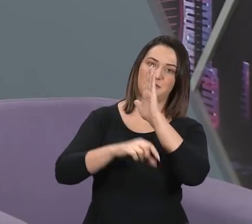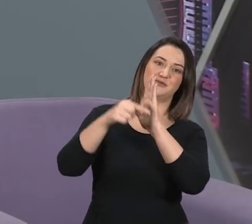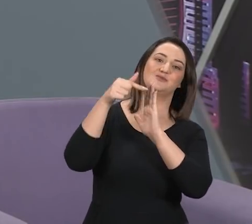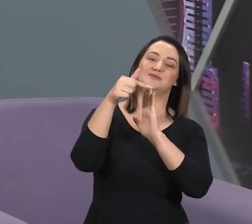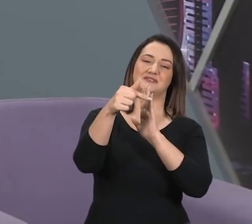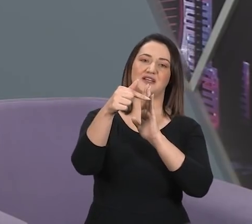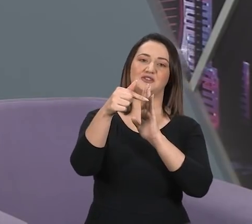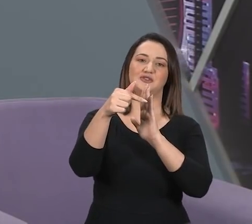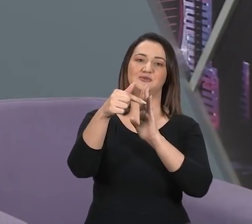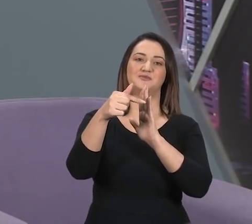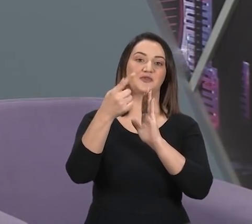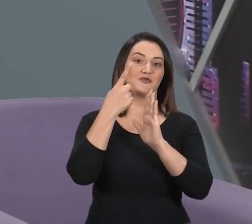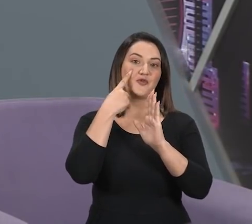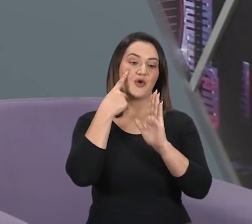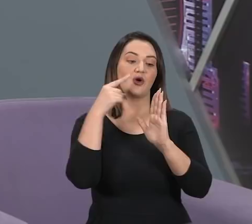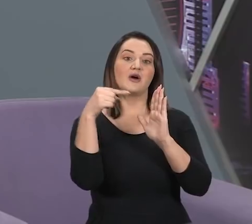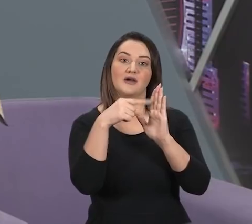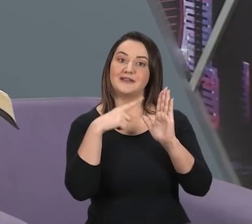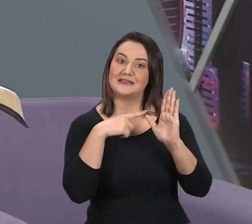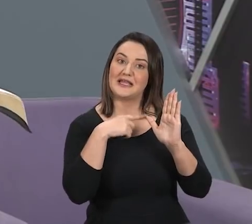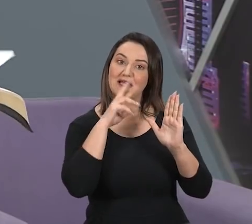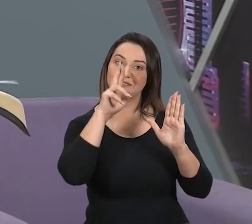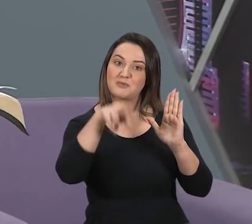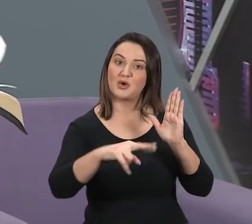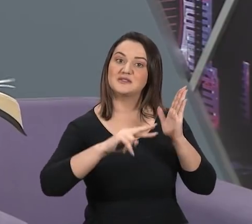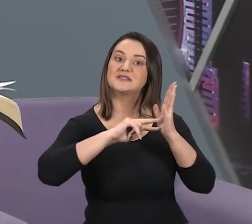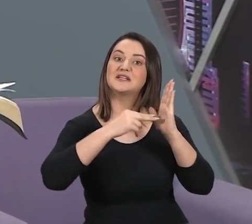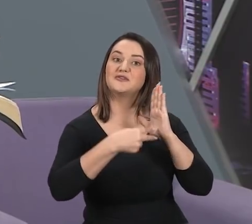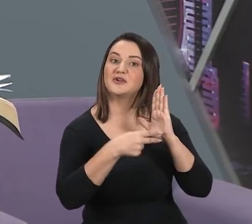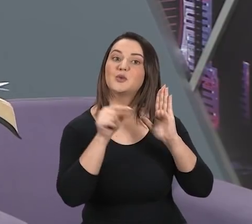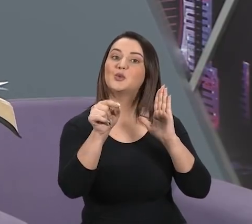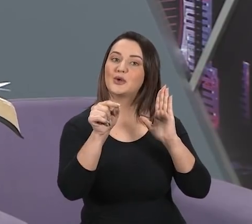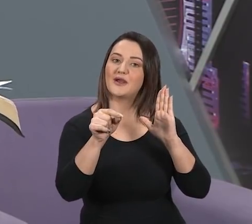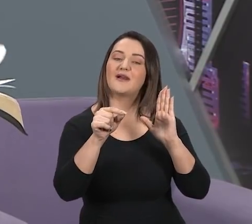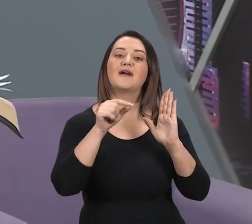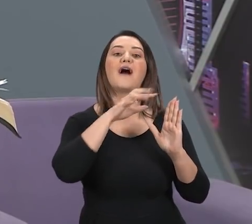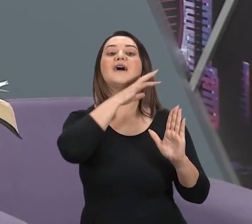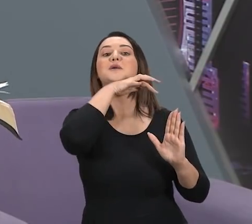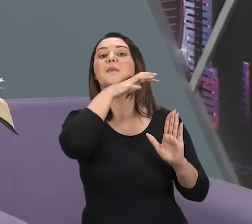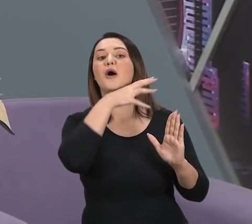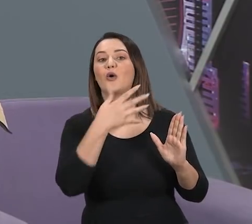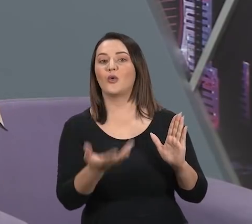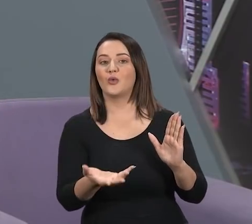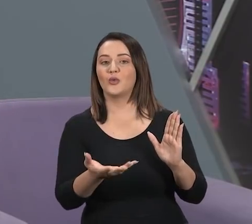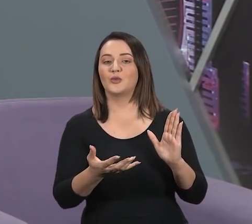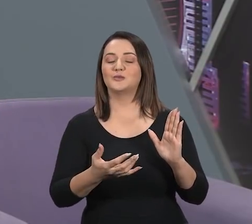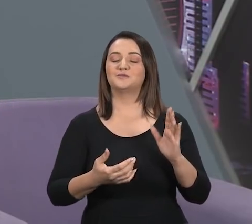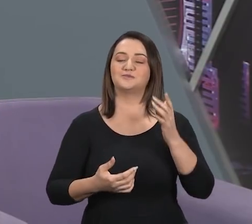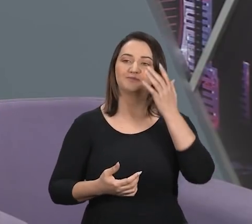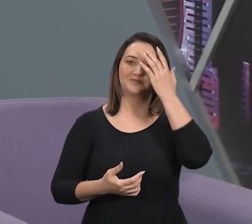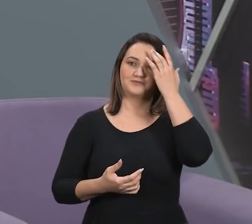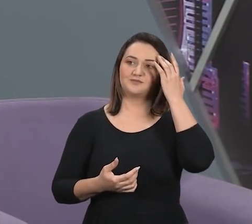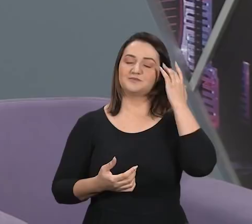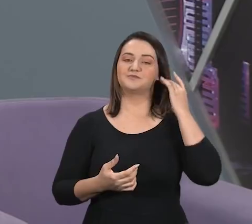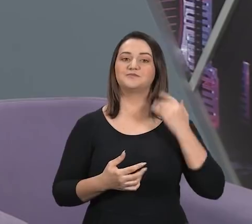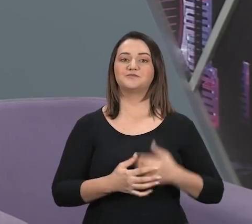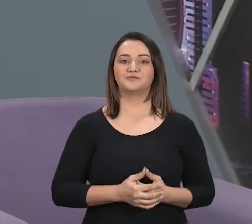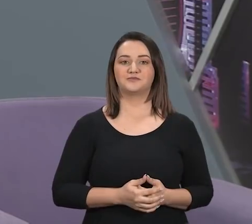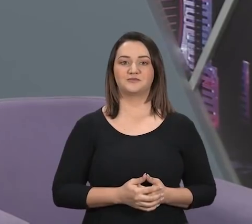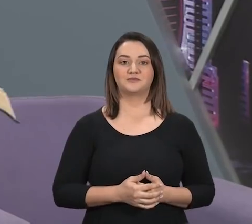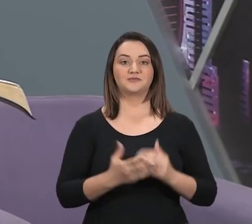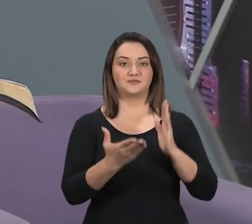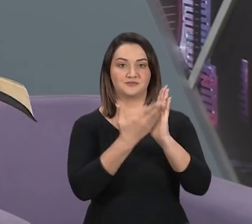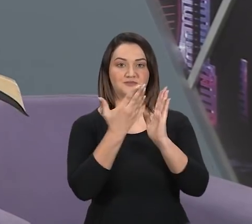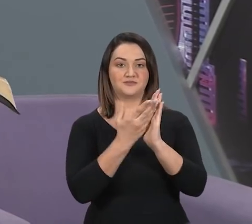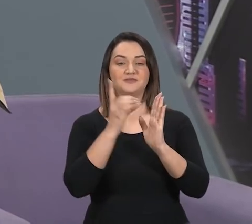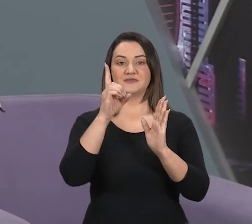no capítulo 7, e eu vou te mostrar aqui o que significa animal. Aqui está, opa, passou demais,